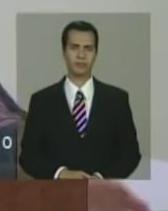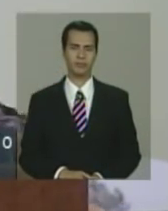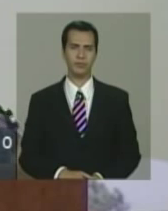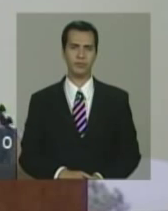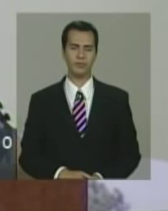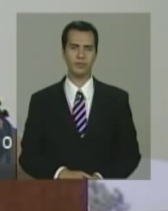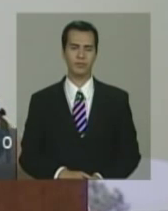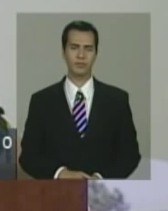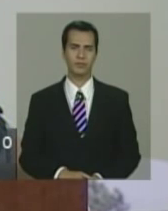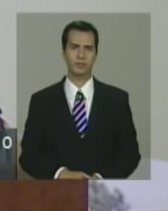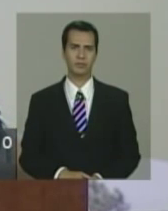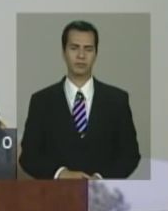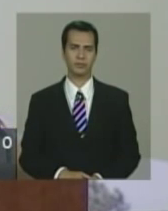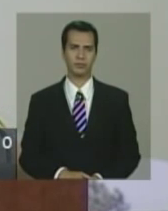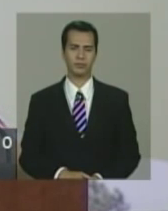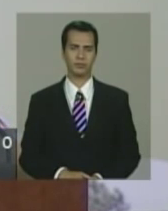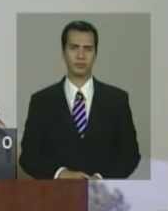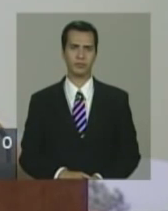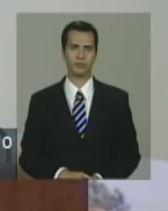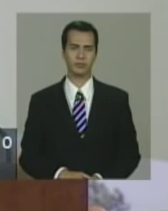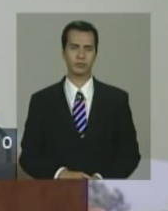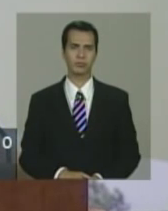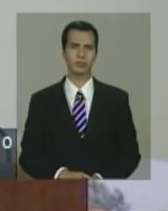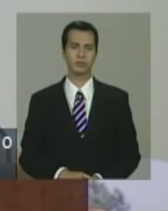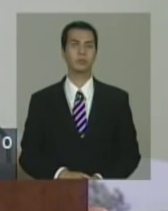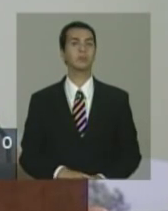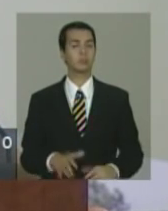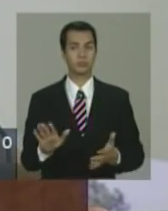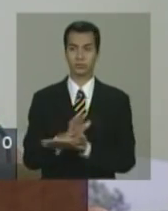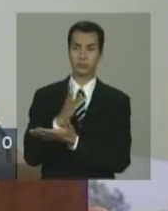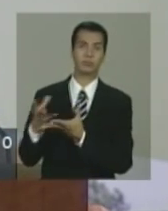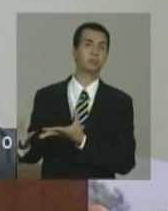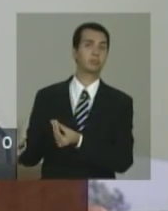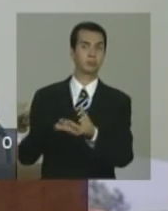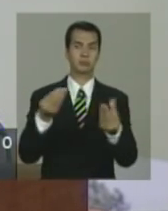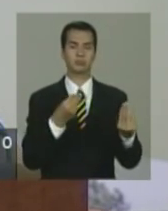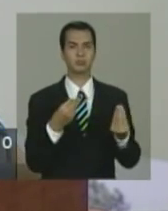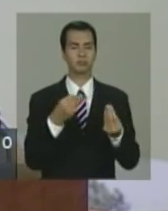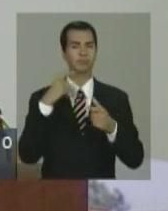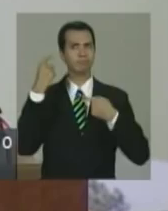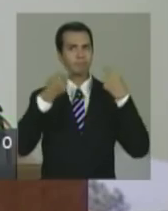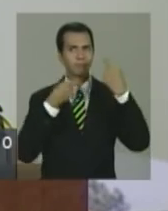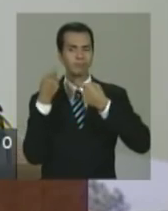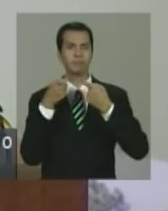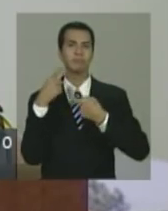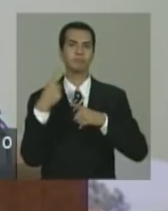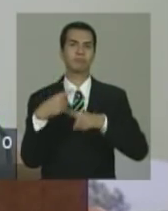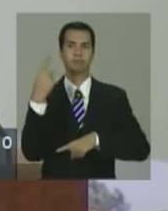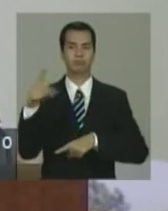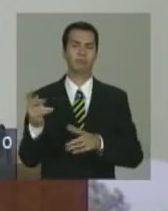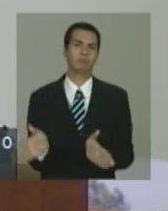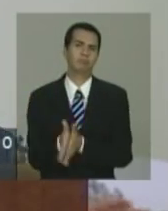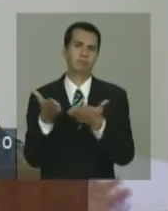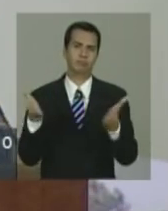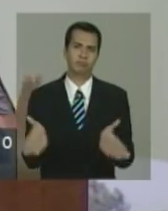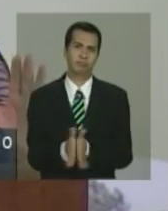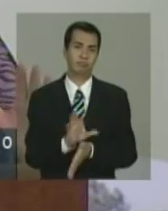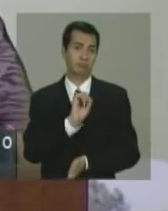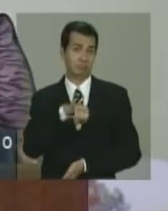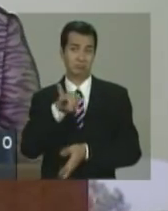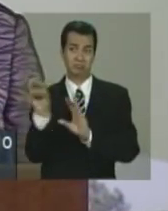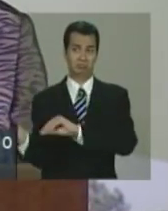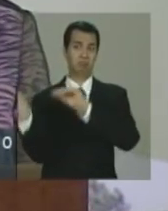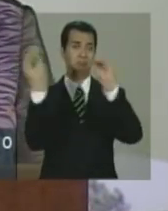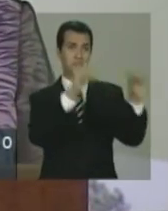Essa formação, que é uma preocupação daqueles mais pobres, que se fosse para a cidade, teriam